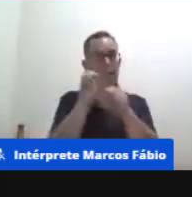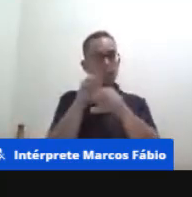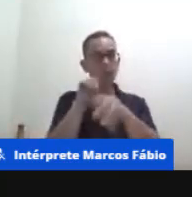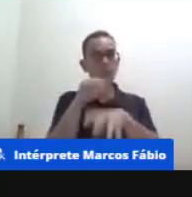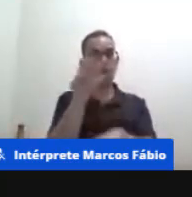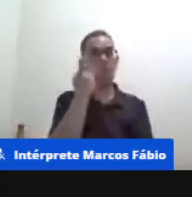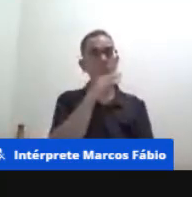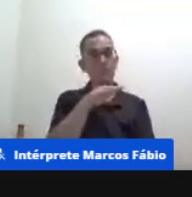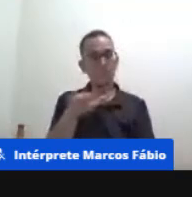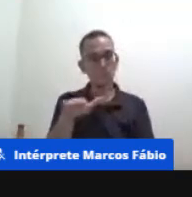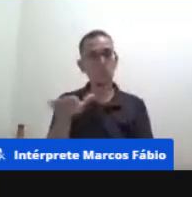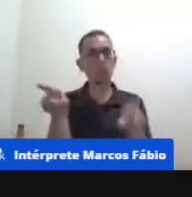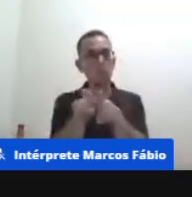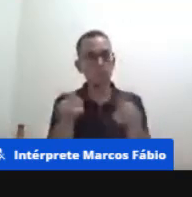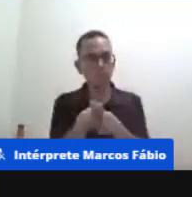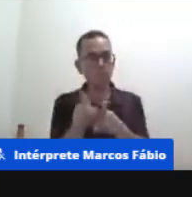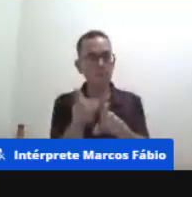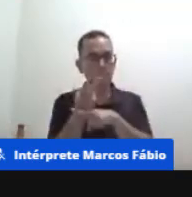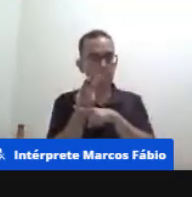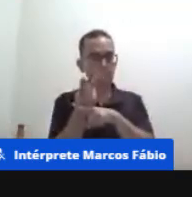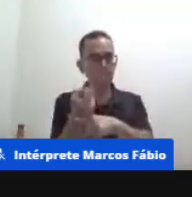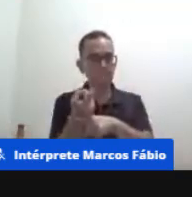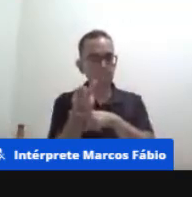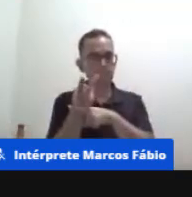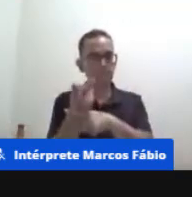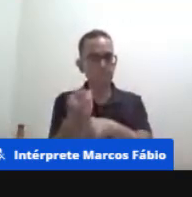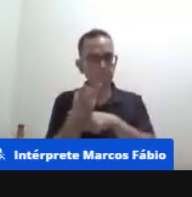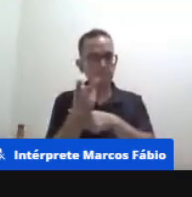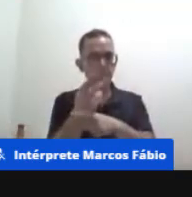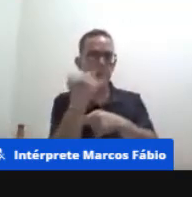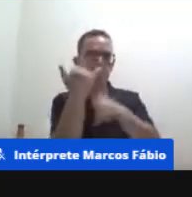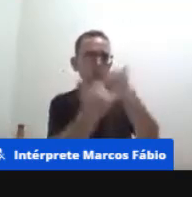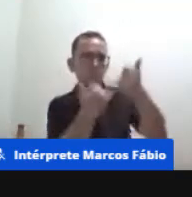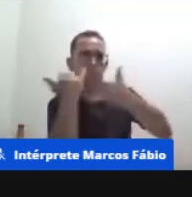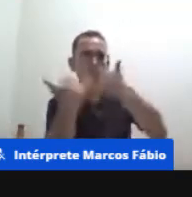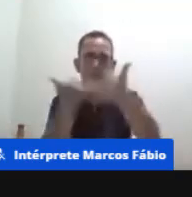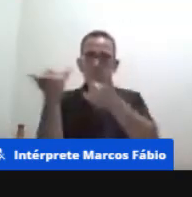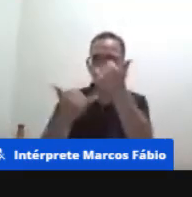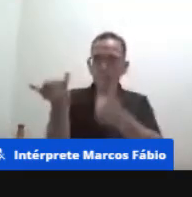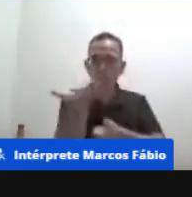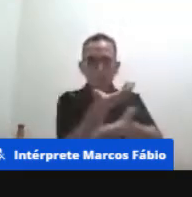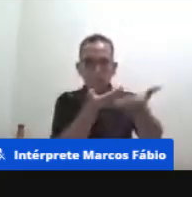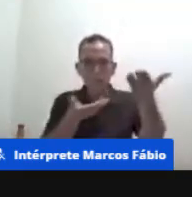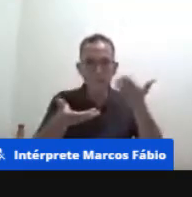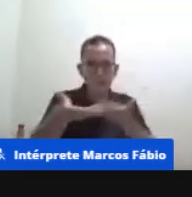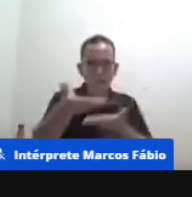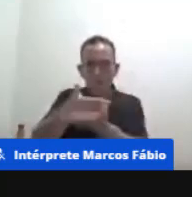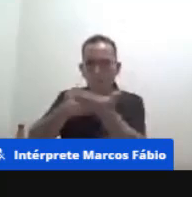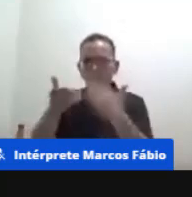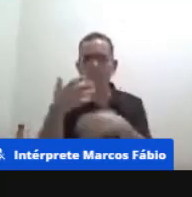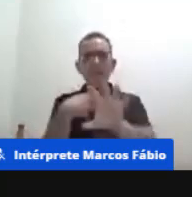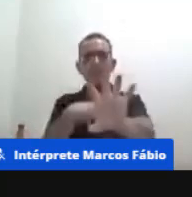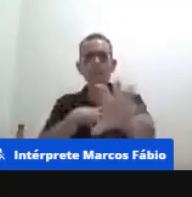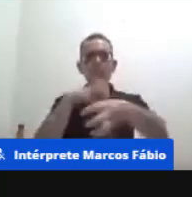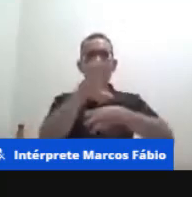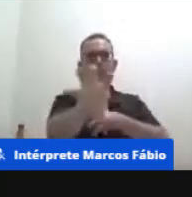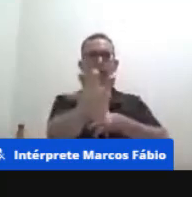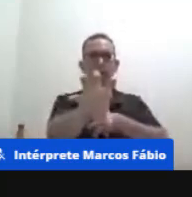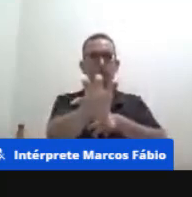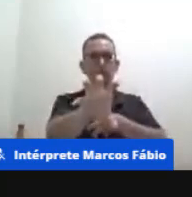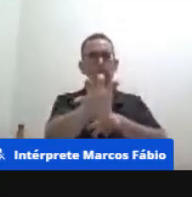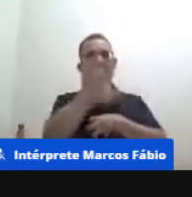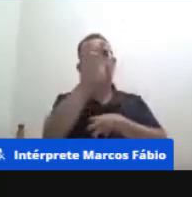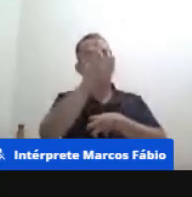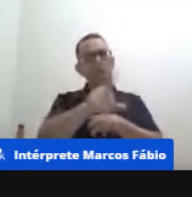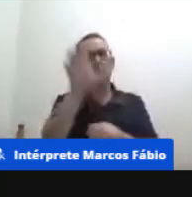também, nessa vivência, nessa brincadeira, nesse compartilhar, a empatia. Ele aprende a colocar-se